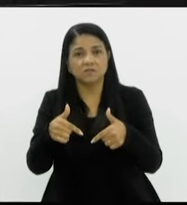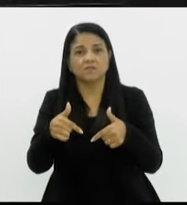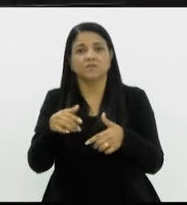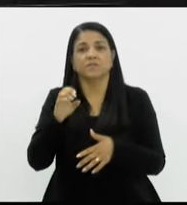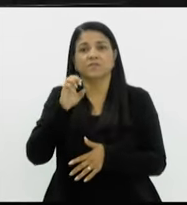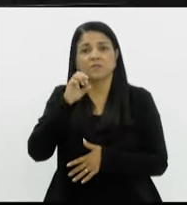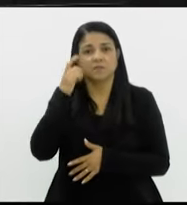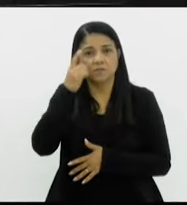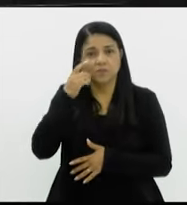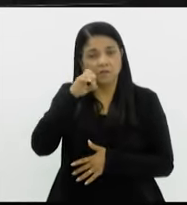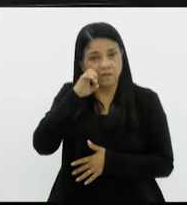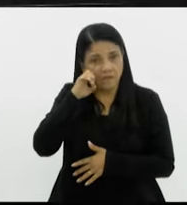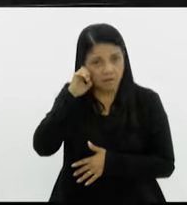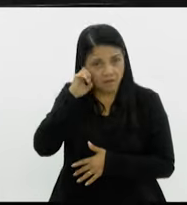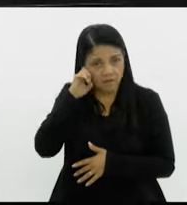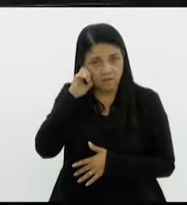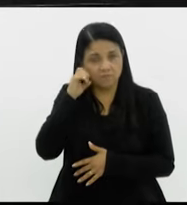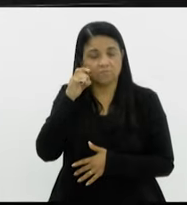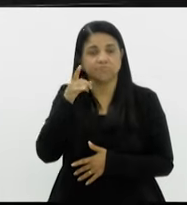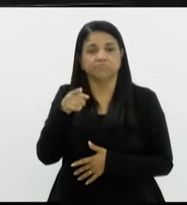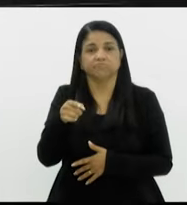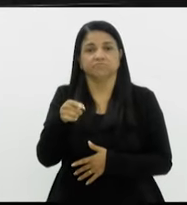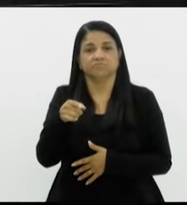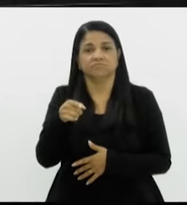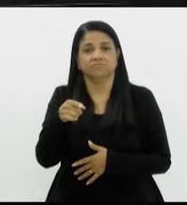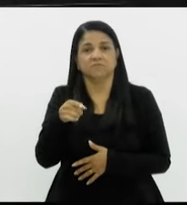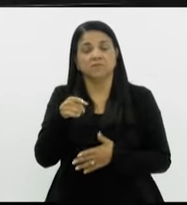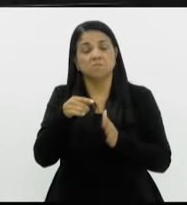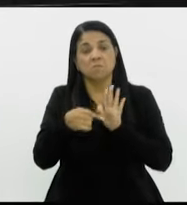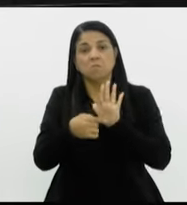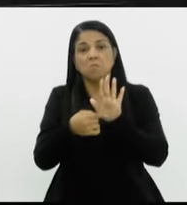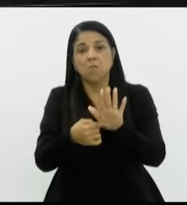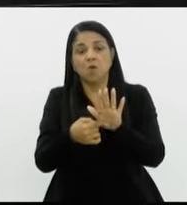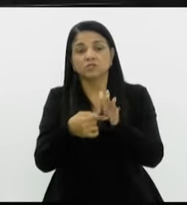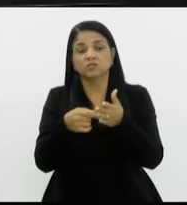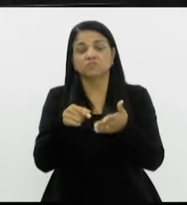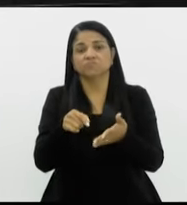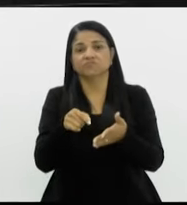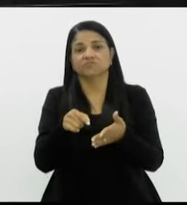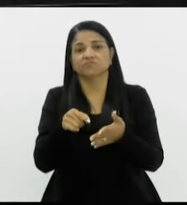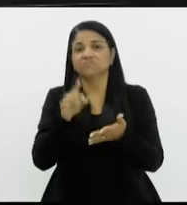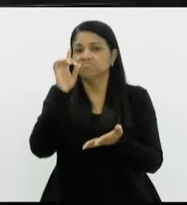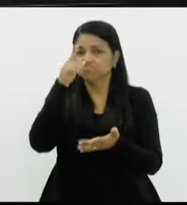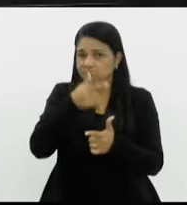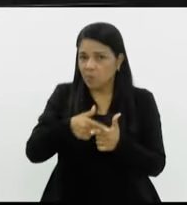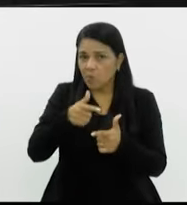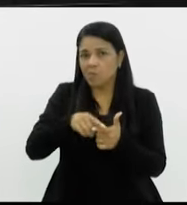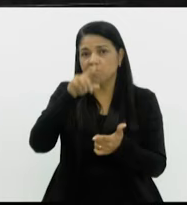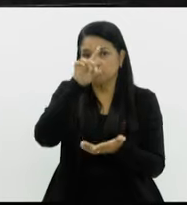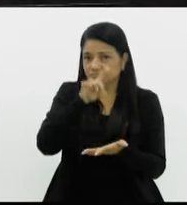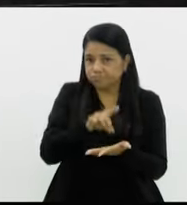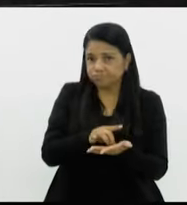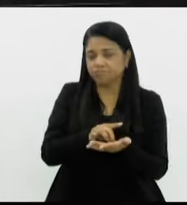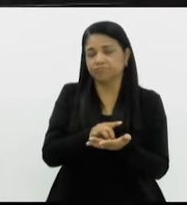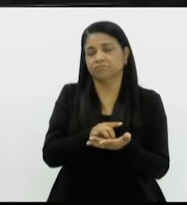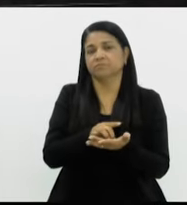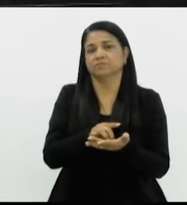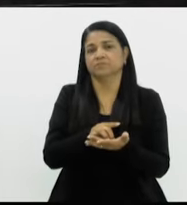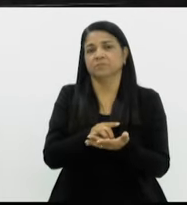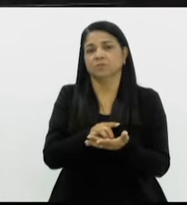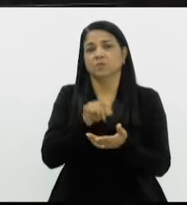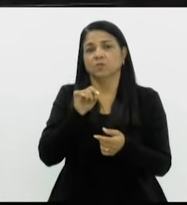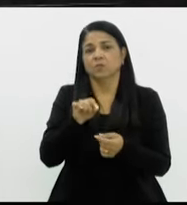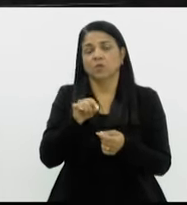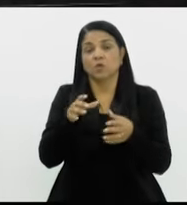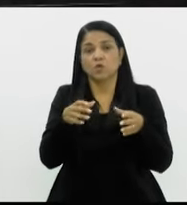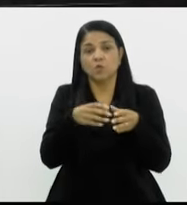Élica Takimoto, vem responder a um dado da realidade, um problema real que a gente enfrenta hoje em dia com o fato